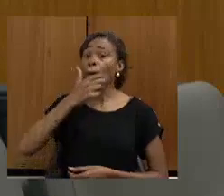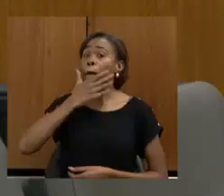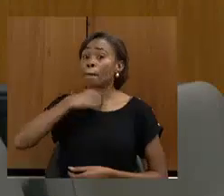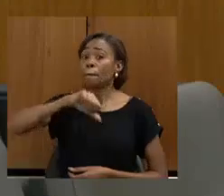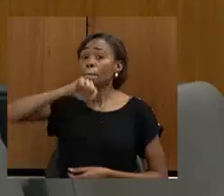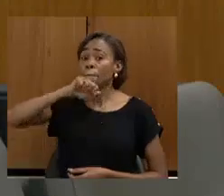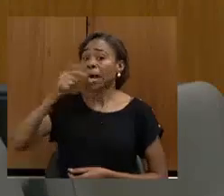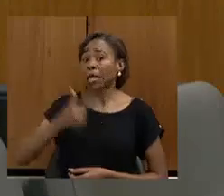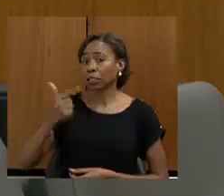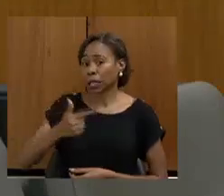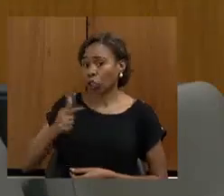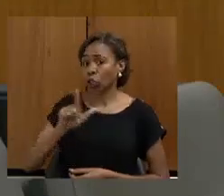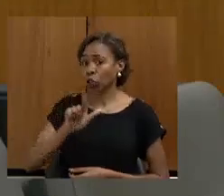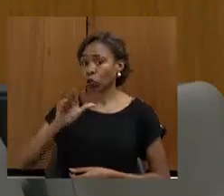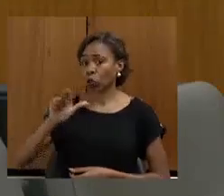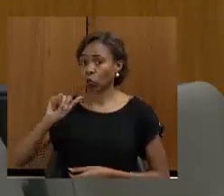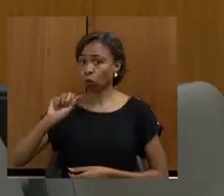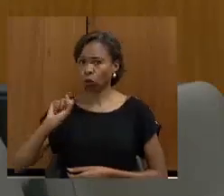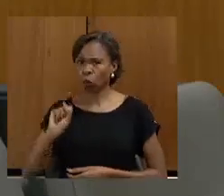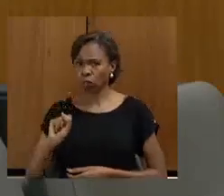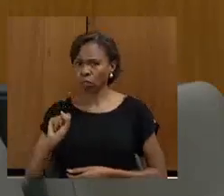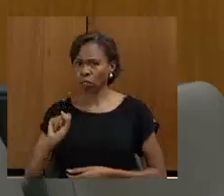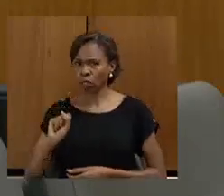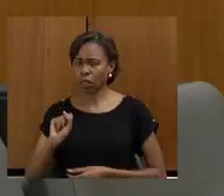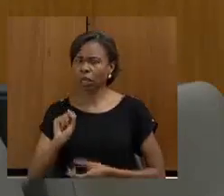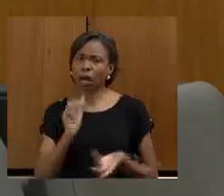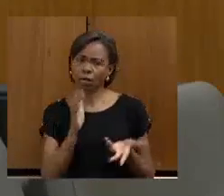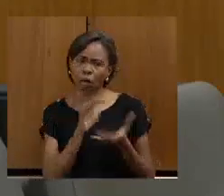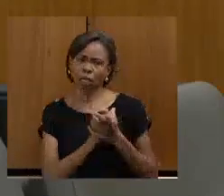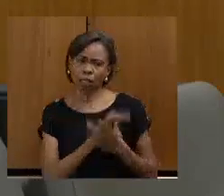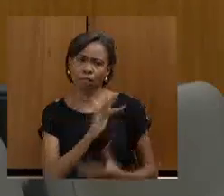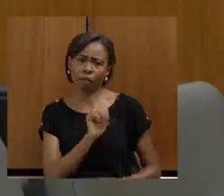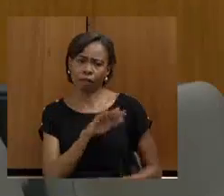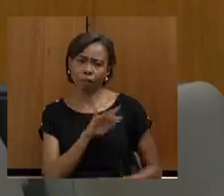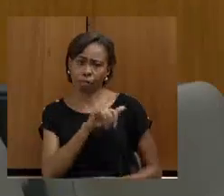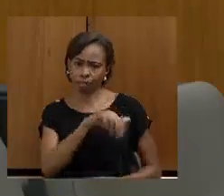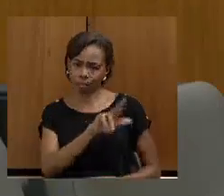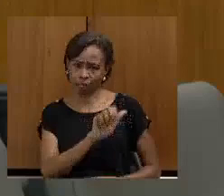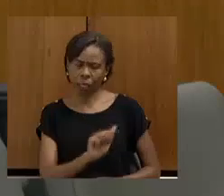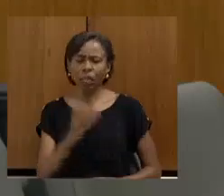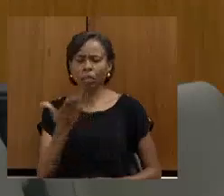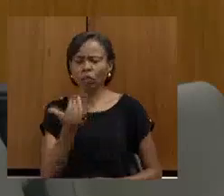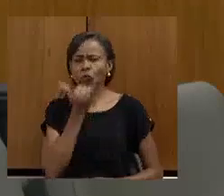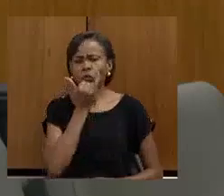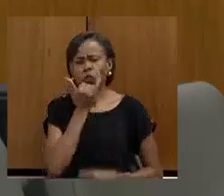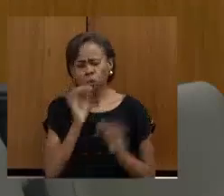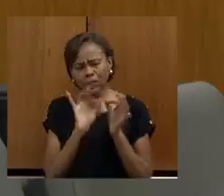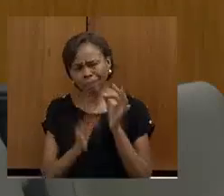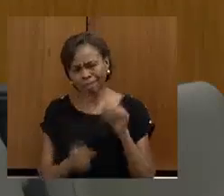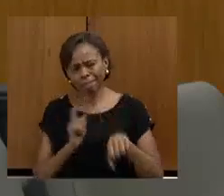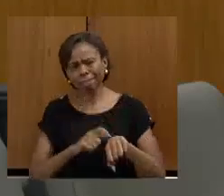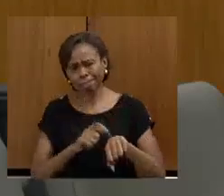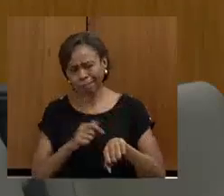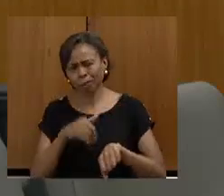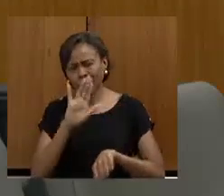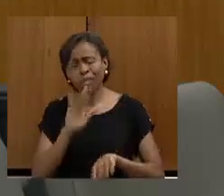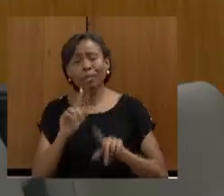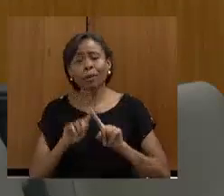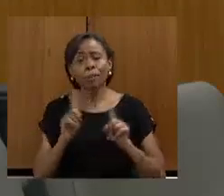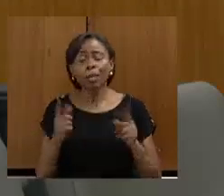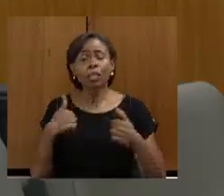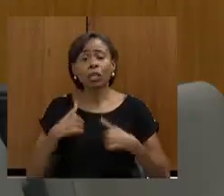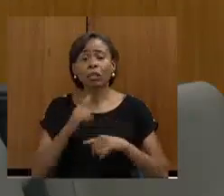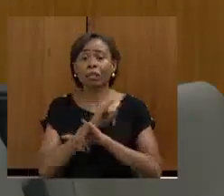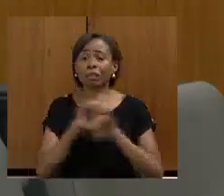sou companheiro da Fabiana. Eu queria pedir desculpas de estender mais ainda o tempo. Eu queria deixar